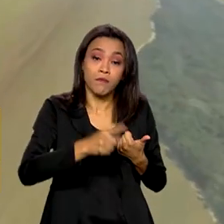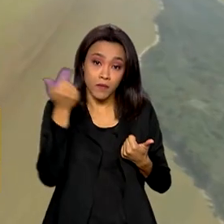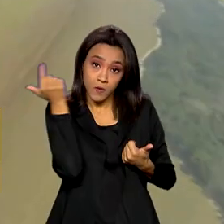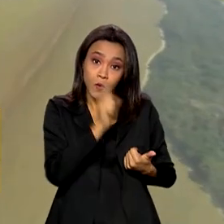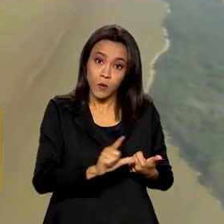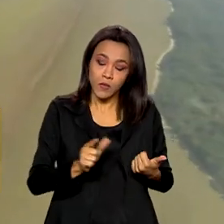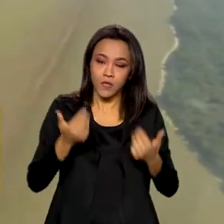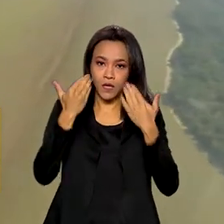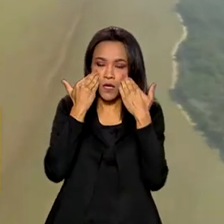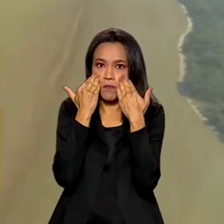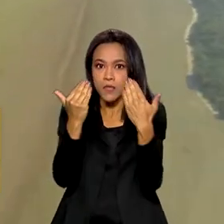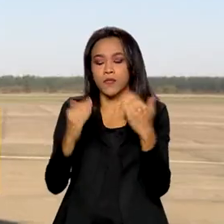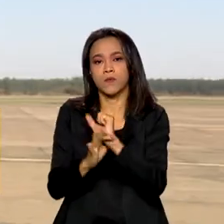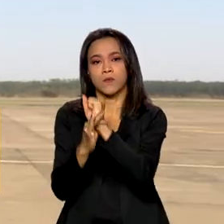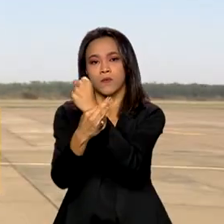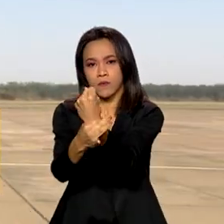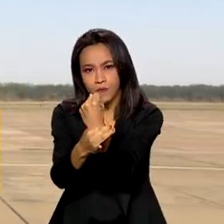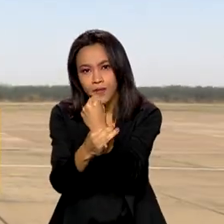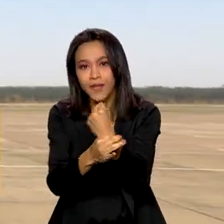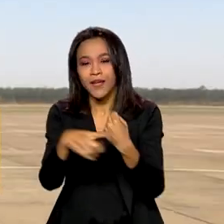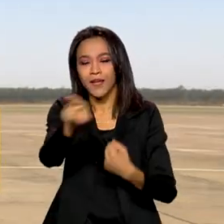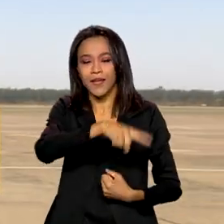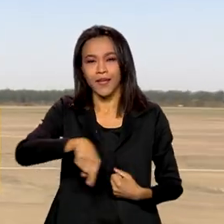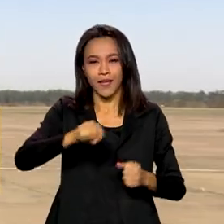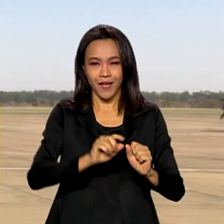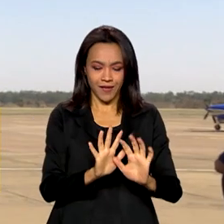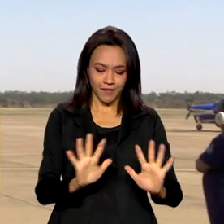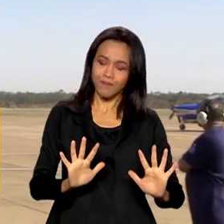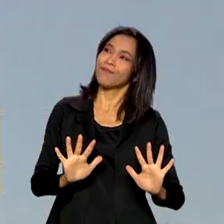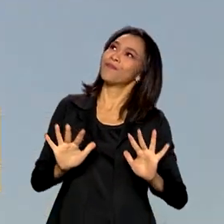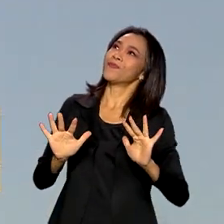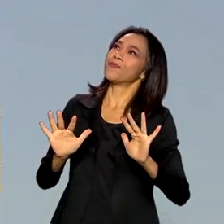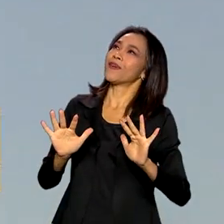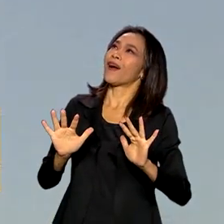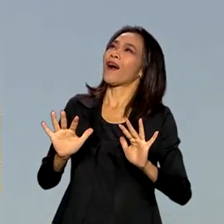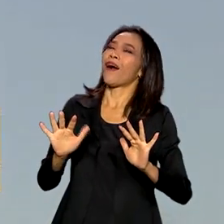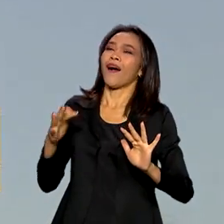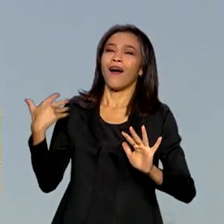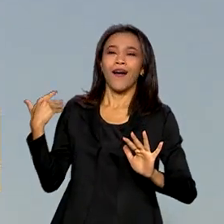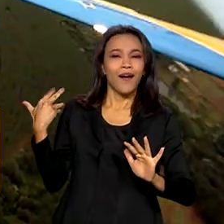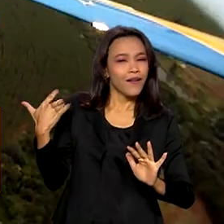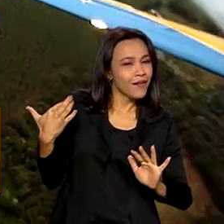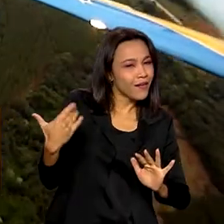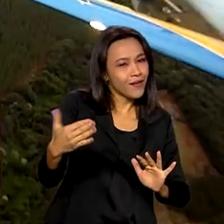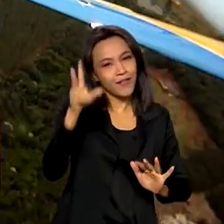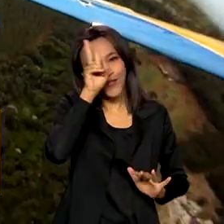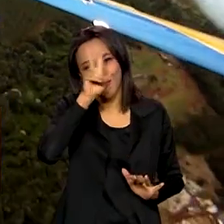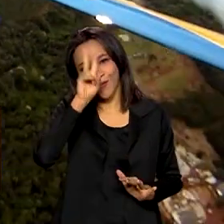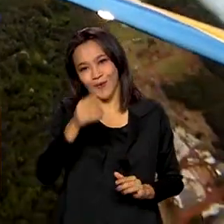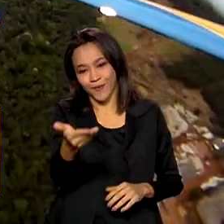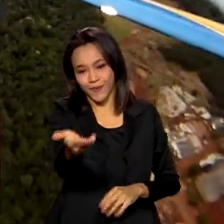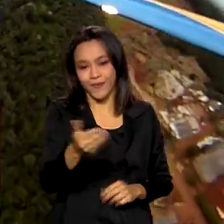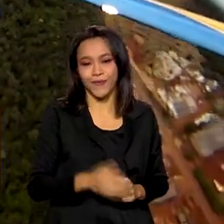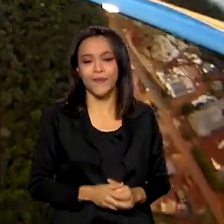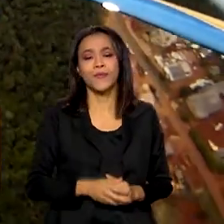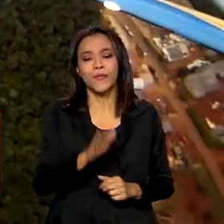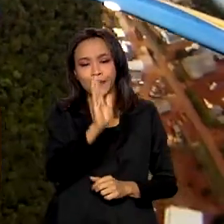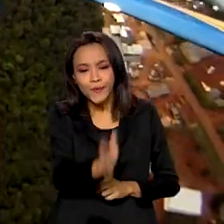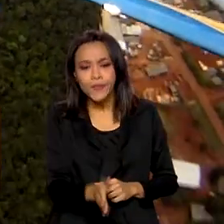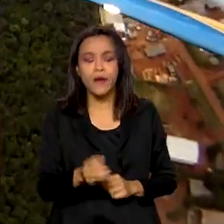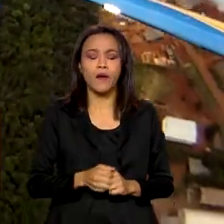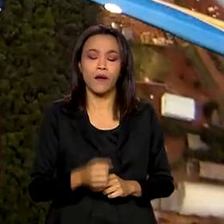uma demonstração aérea segura e que encante o público, que é o que nós temos feito ao longo de toda a nossa história. Já são quase 4